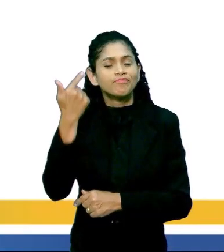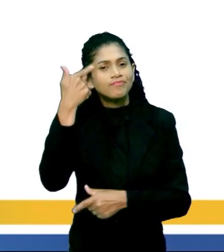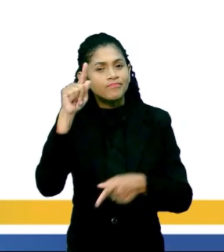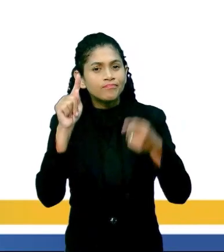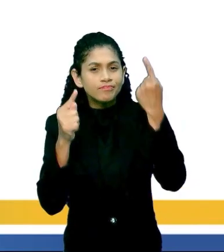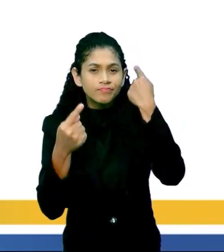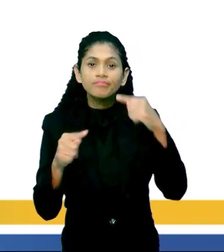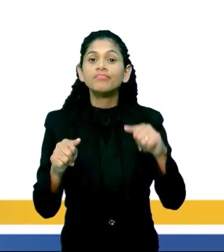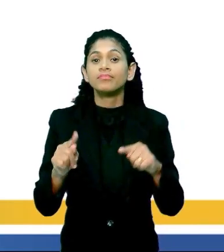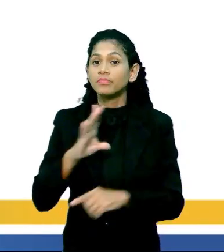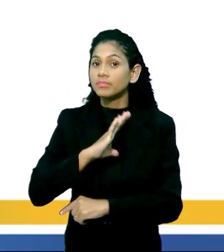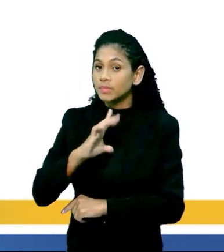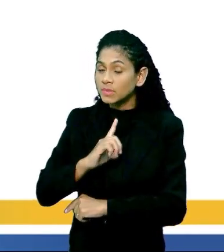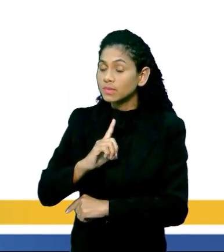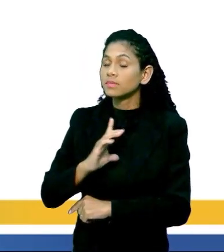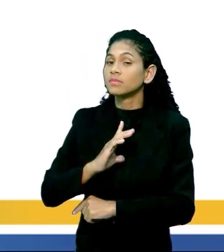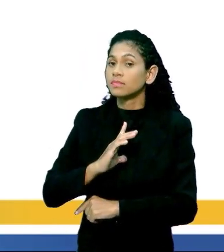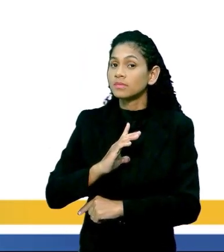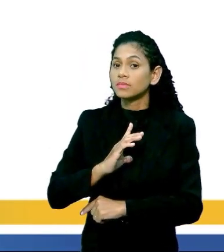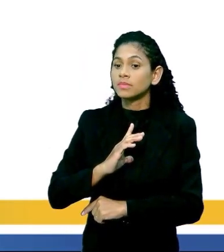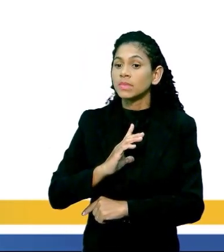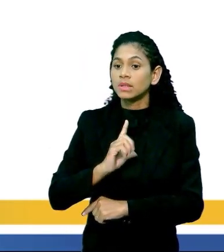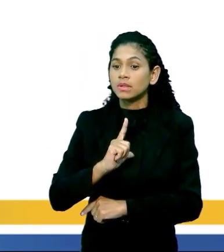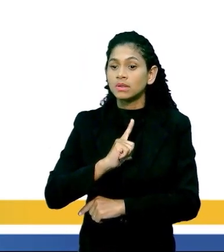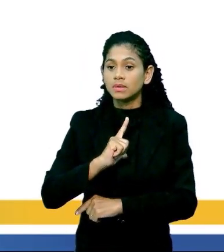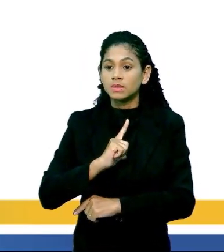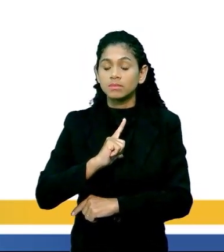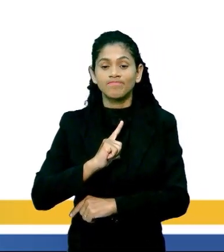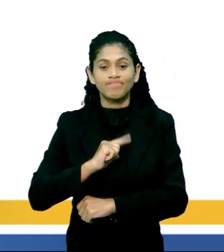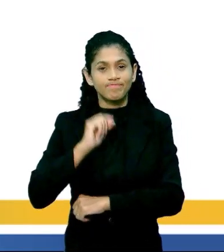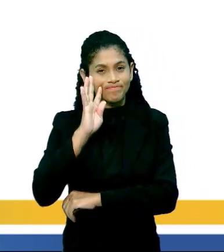bom? E aí a presença de rimas,